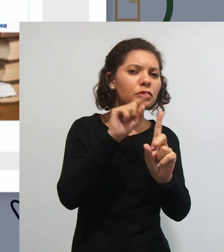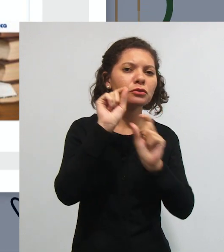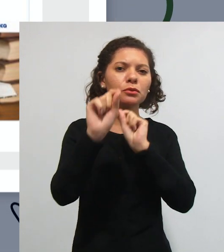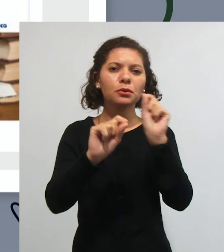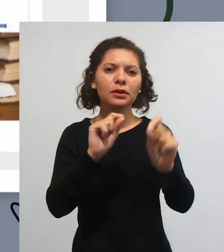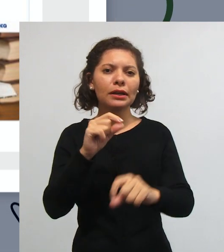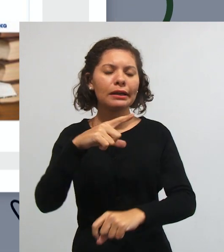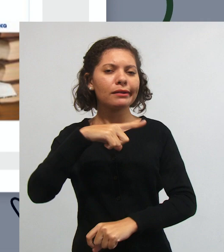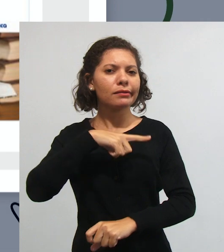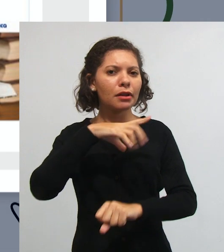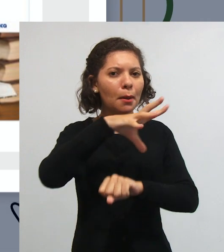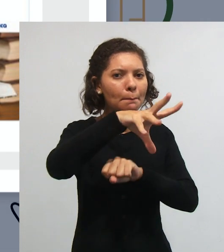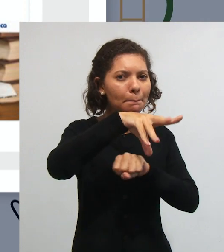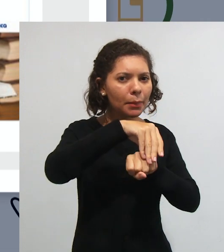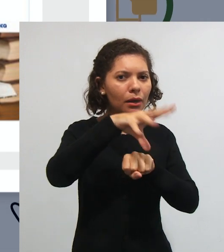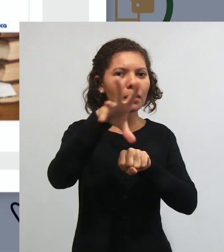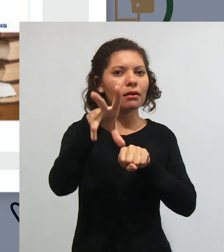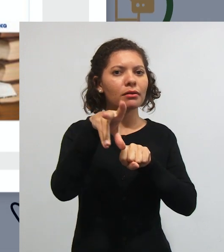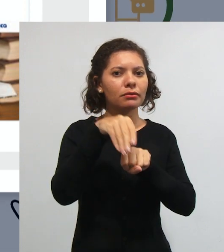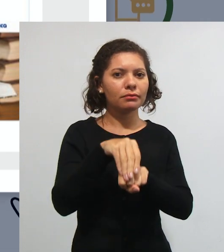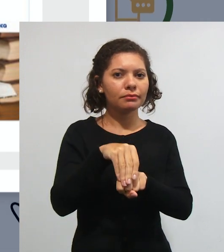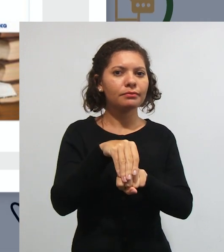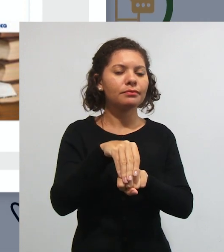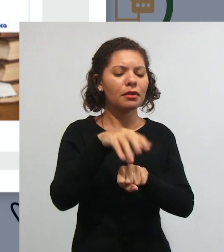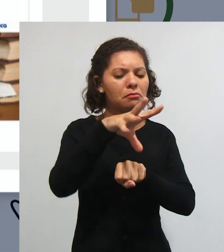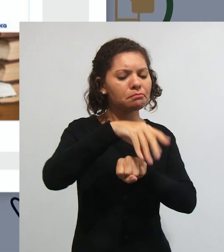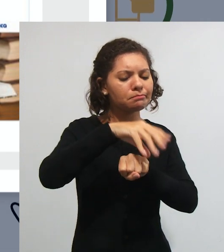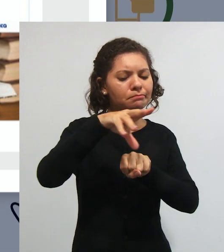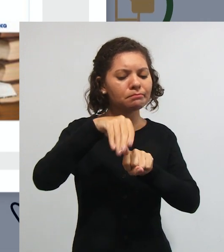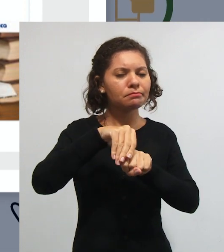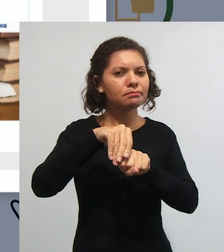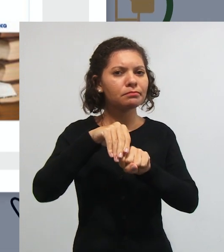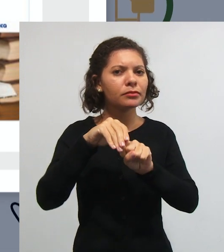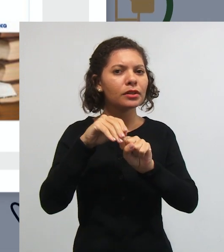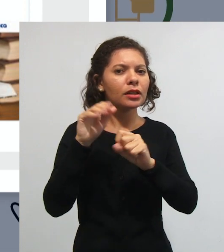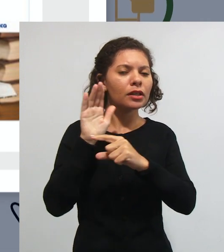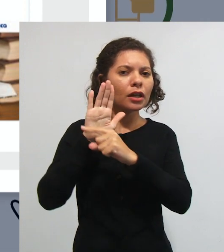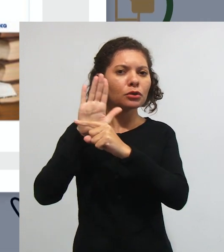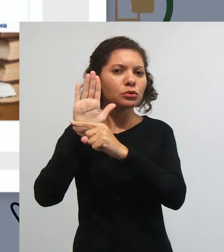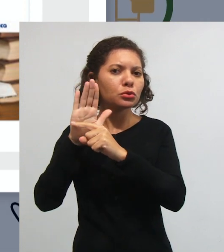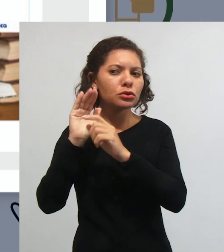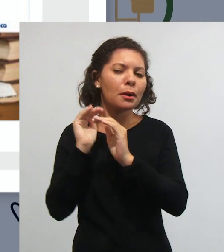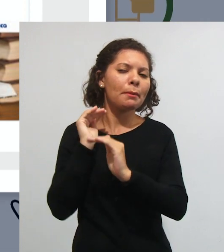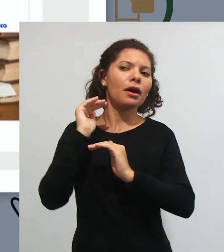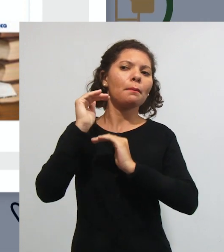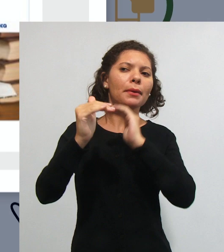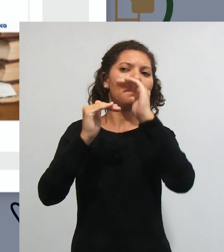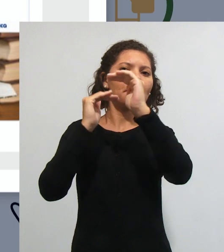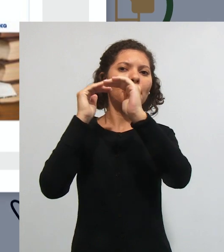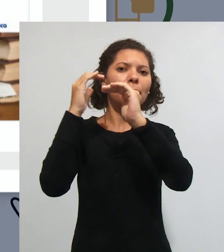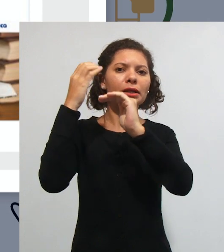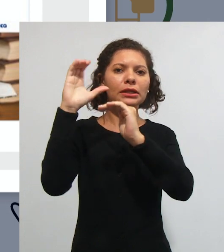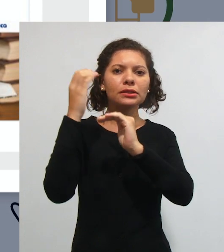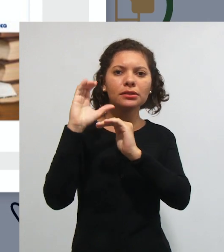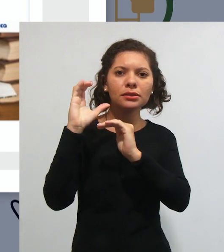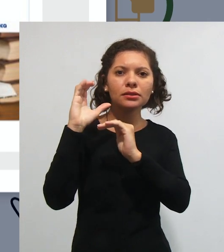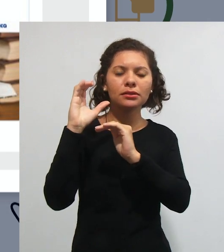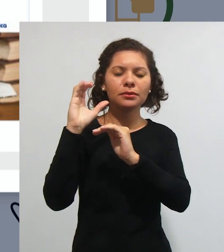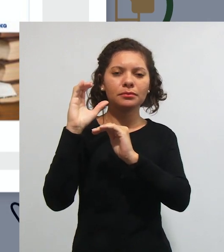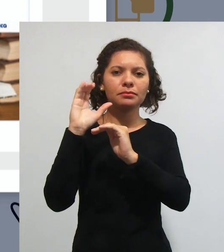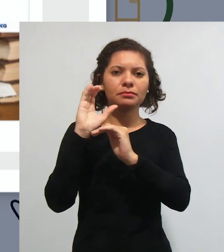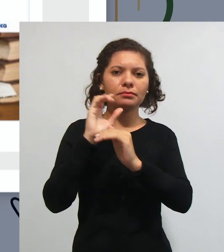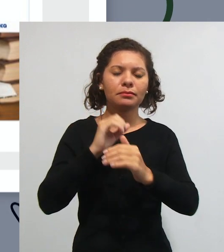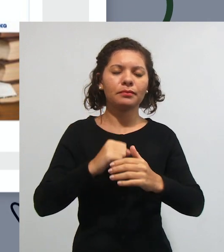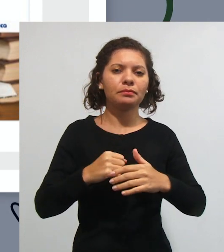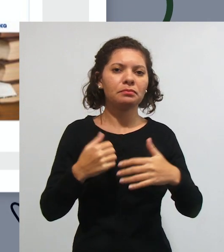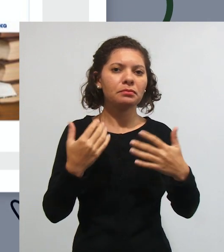novos que interfiram no avanço da ciência sem aplicação prática prevista.